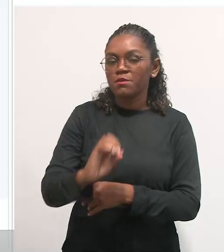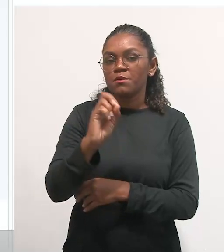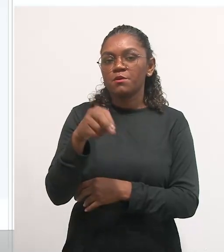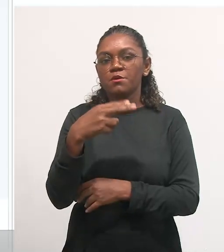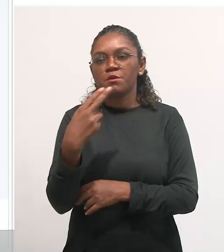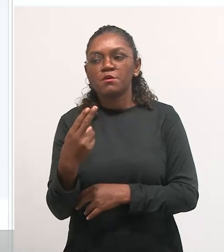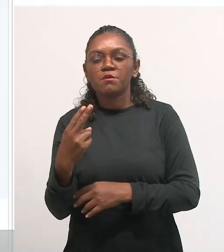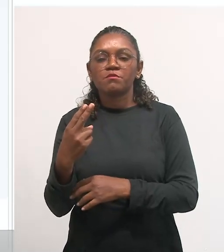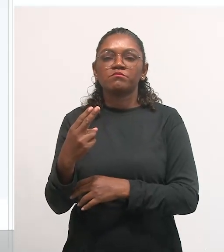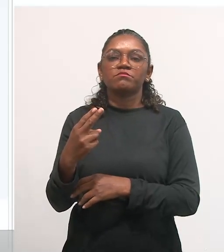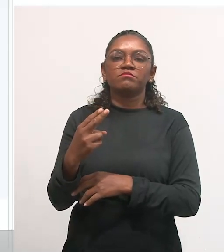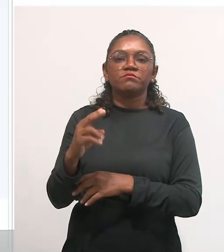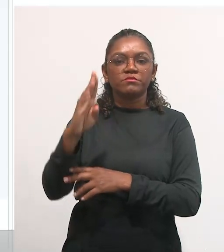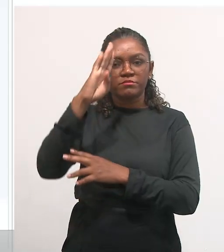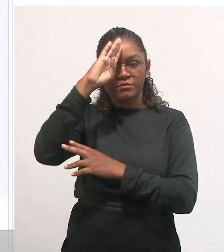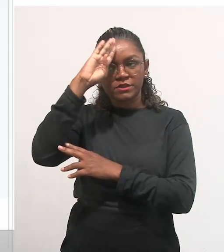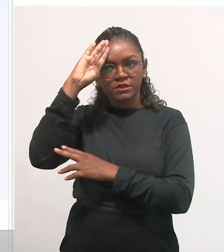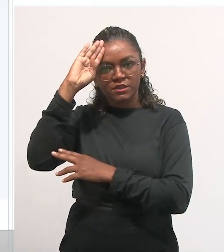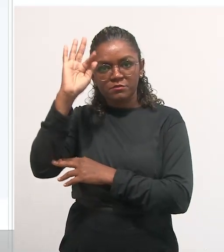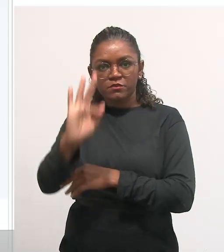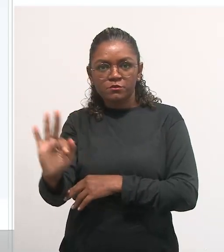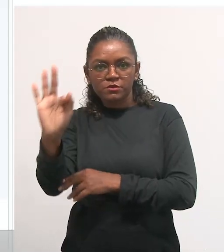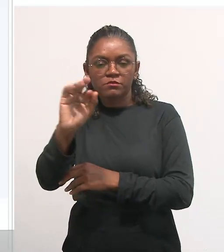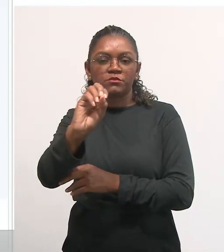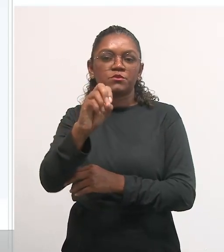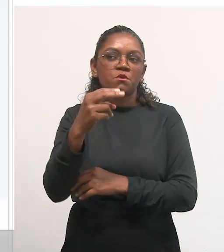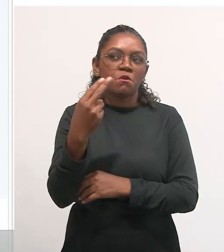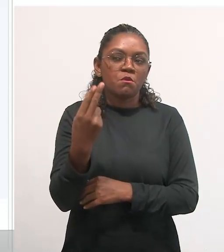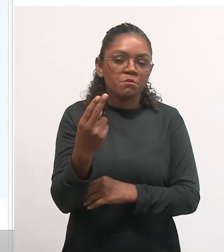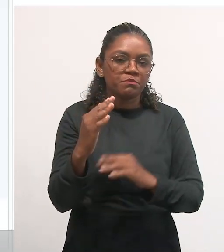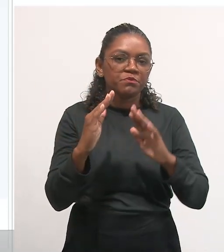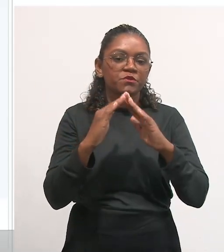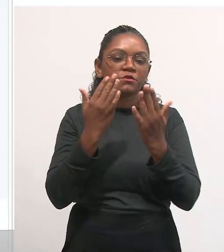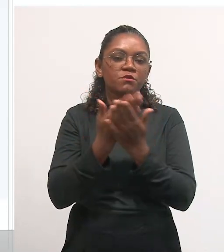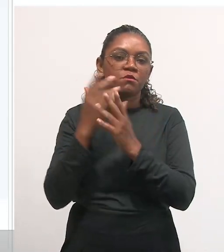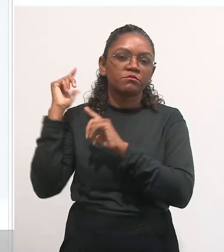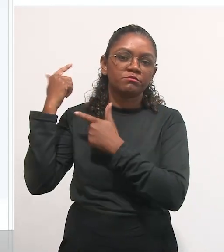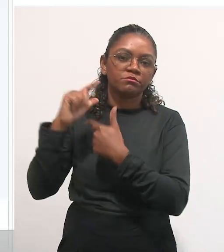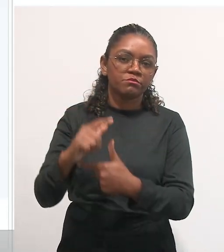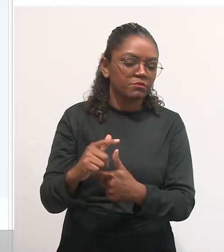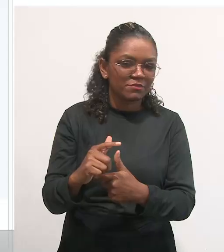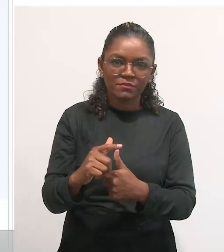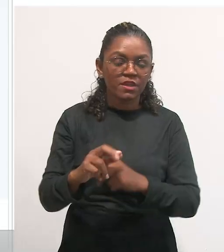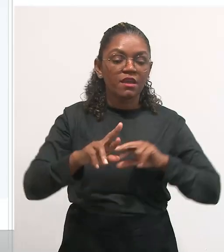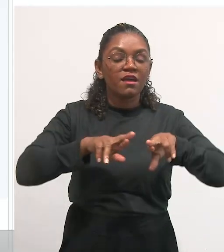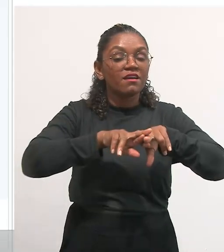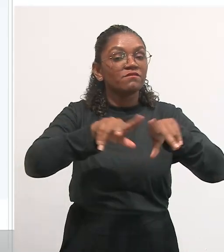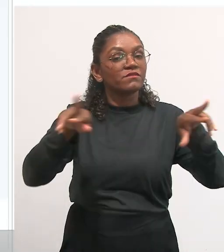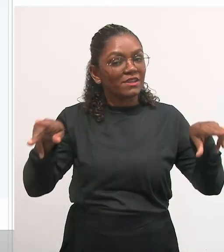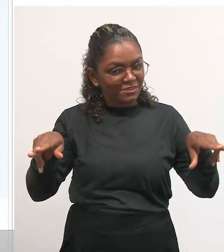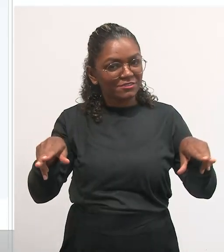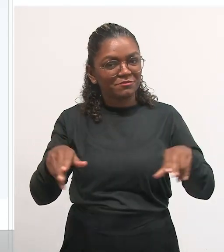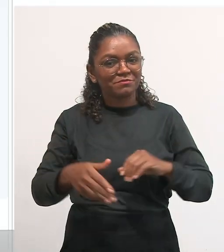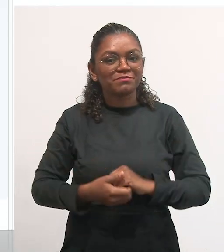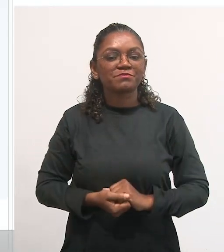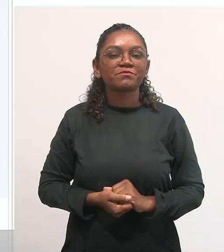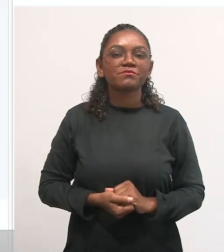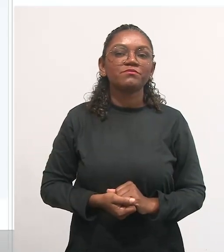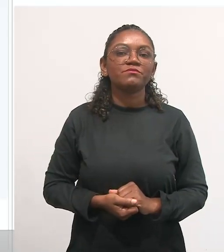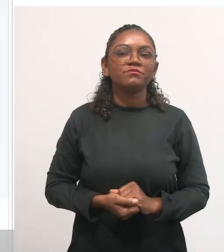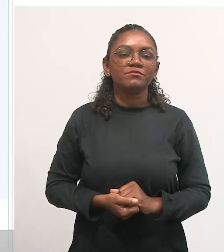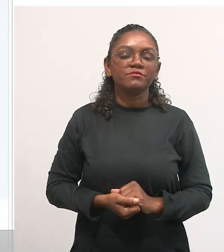ensino profissional e Isso se traduz em conteúdos formas e esquemas de racionalização interna